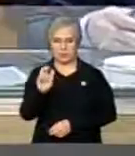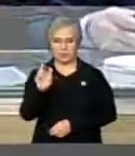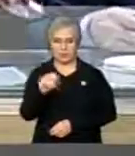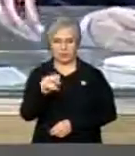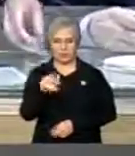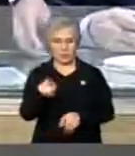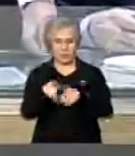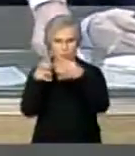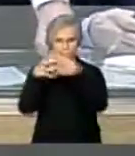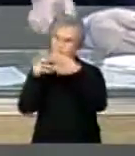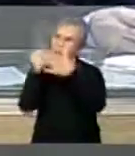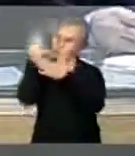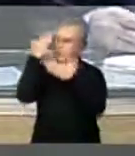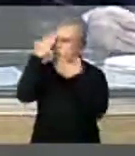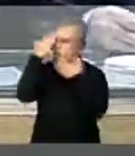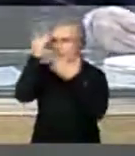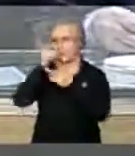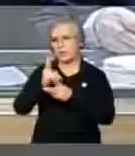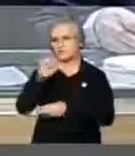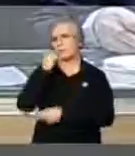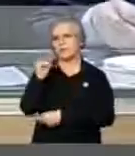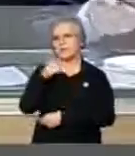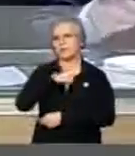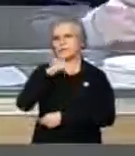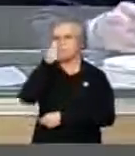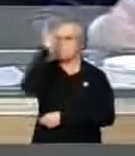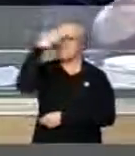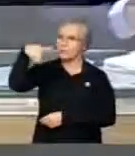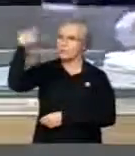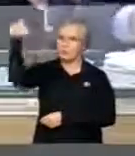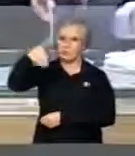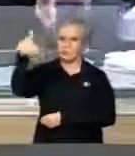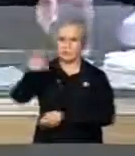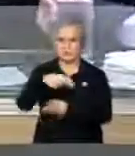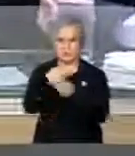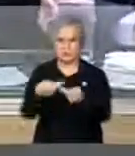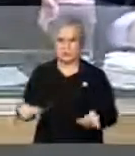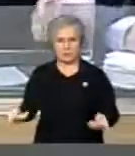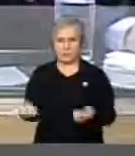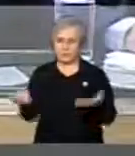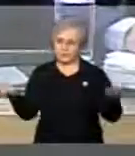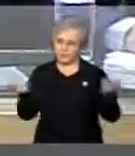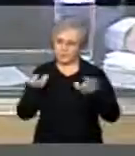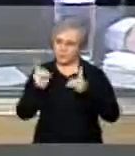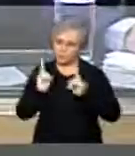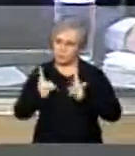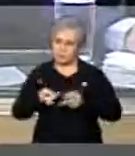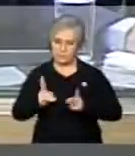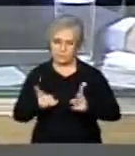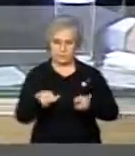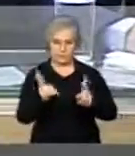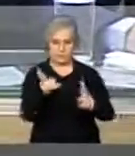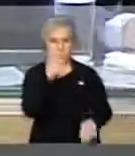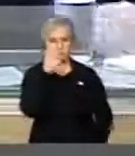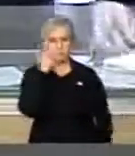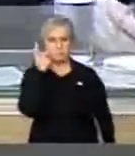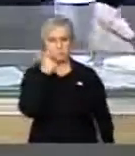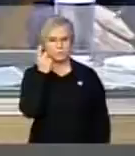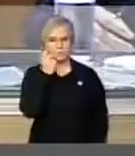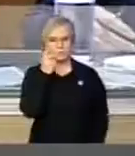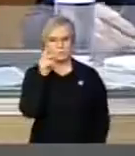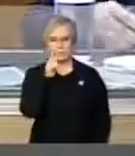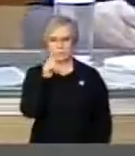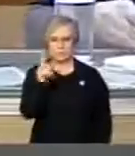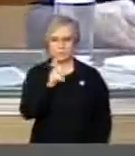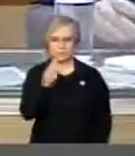obrigado a presença de vocês é sempre importante tê-los aqui conosco dando continuidade Deputado Jé Carlos Aleluia